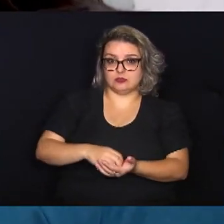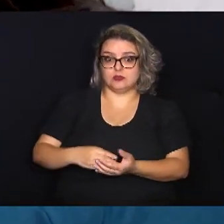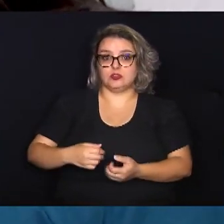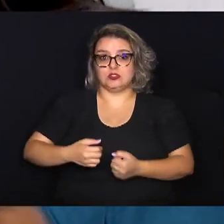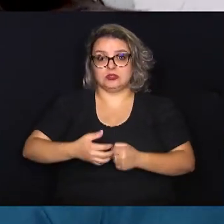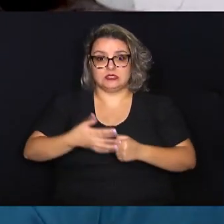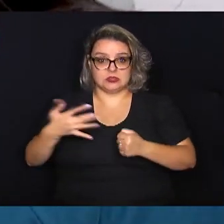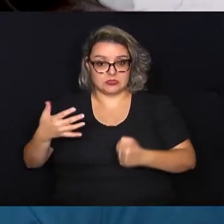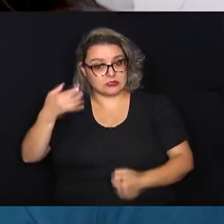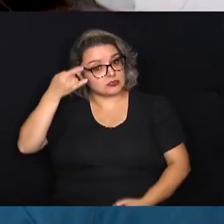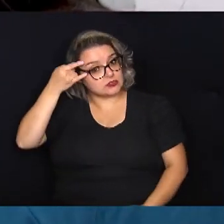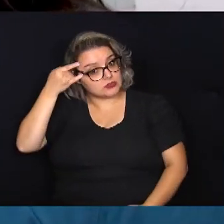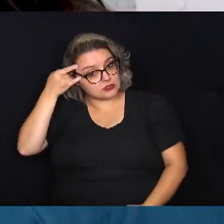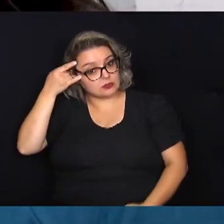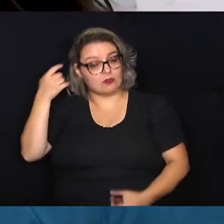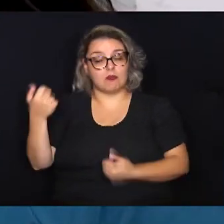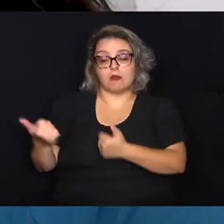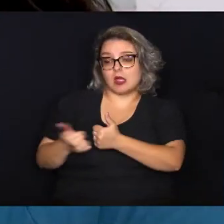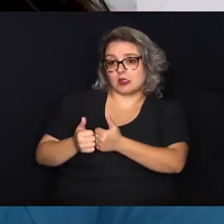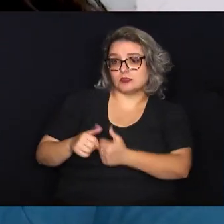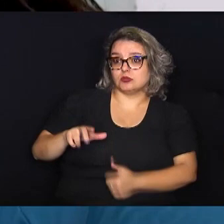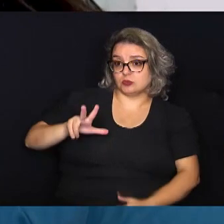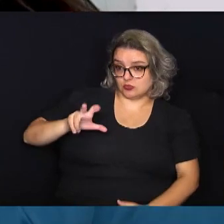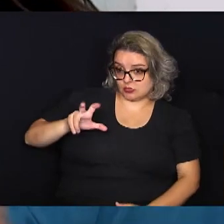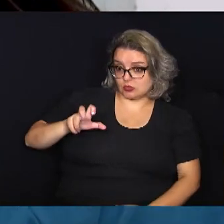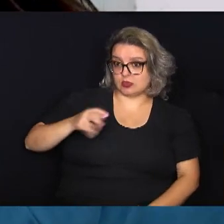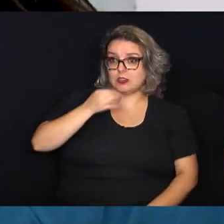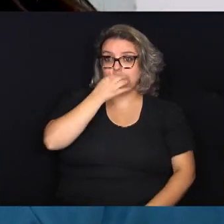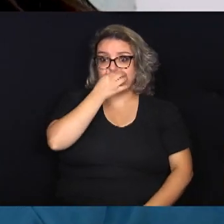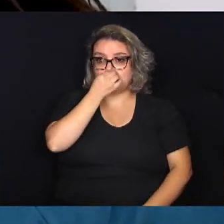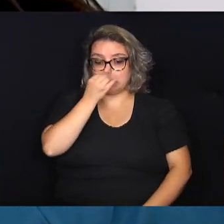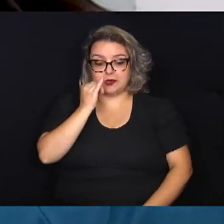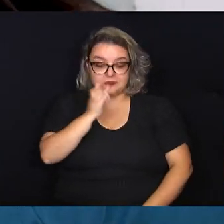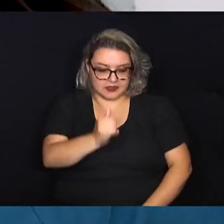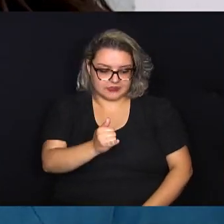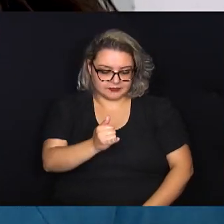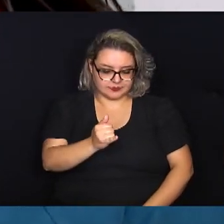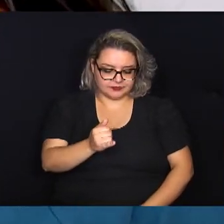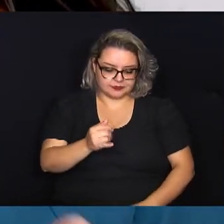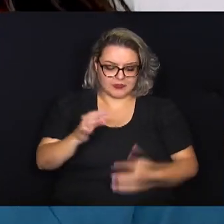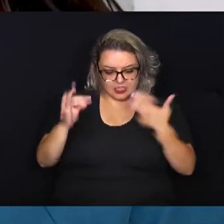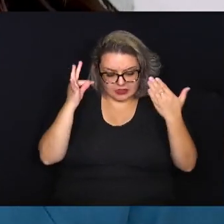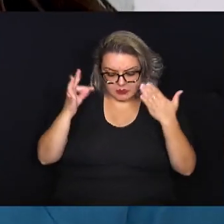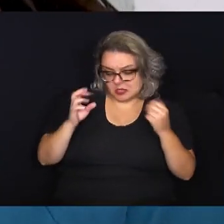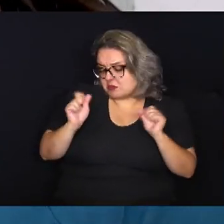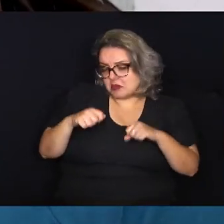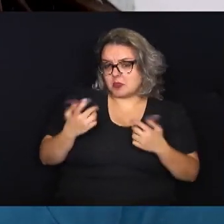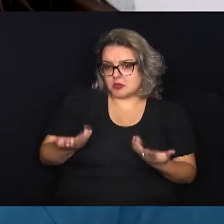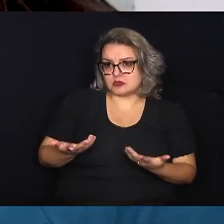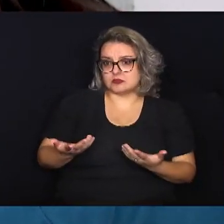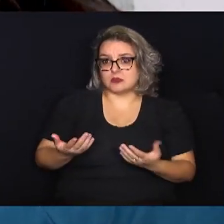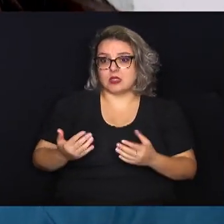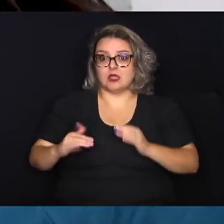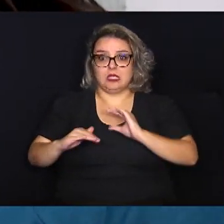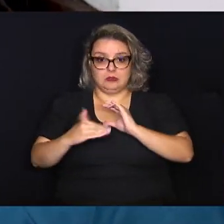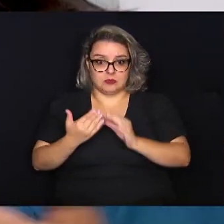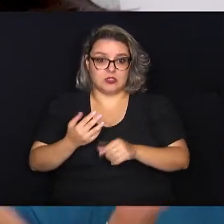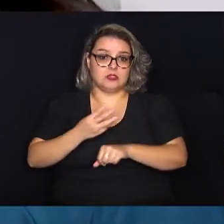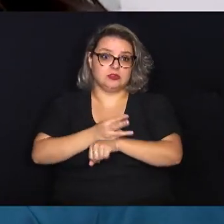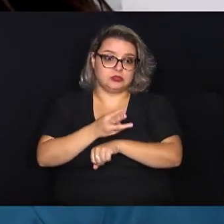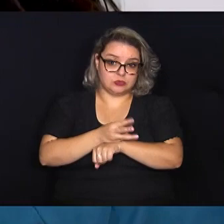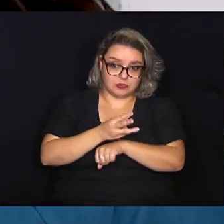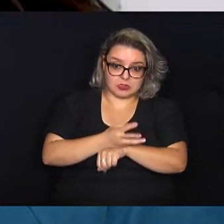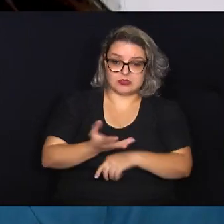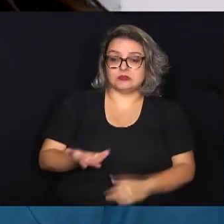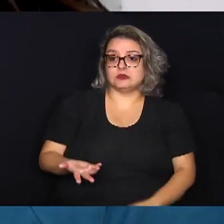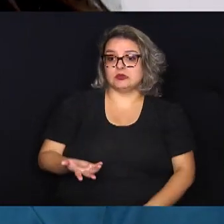Iguatemi, ela me disse que eles faziam, né, as terapias e que seria uma possibilidade. E aí eles me mandaram mensagem através do celular